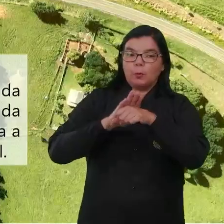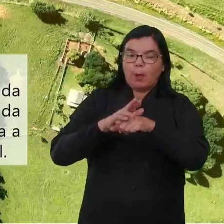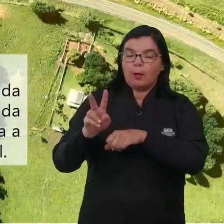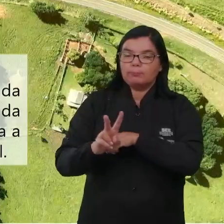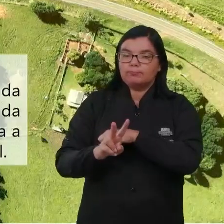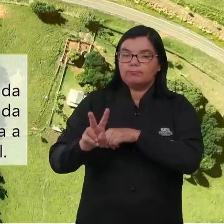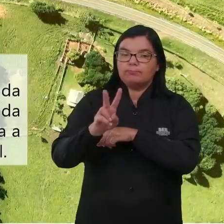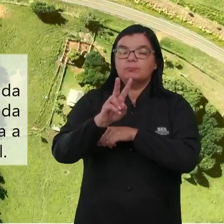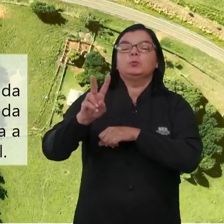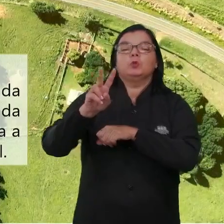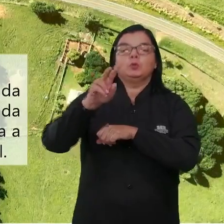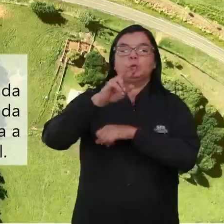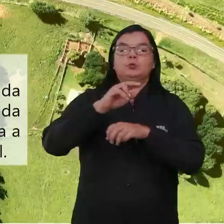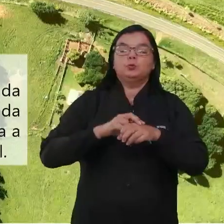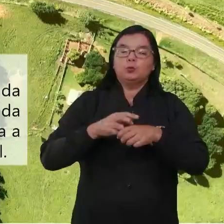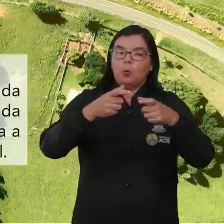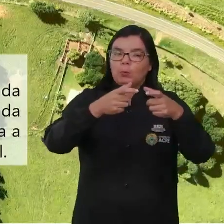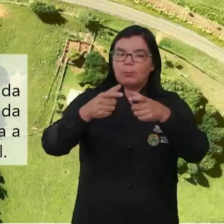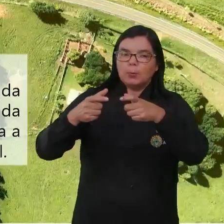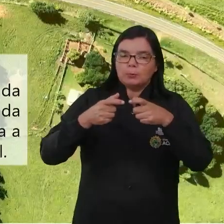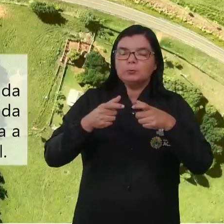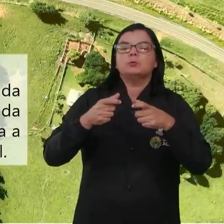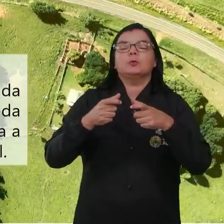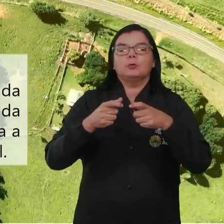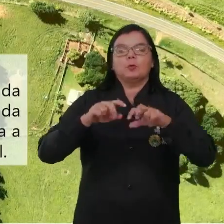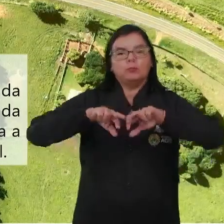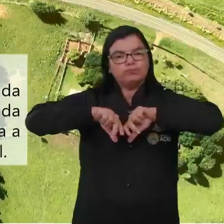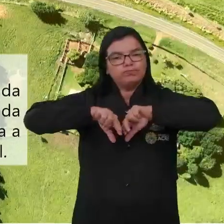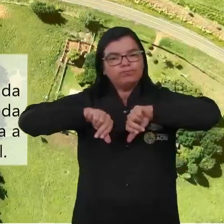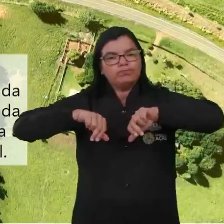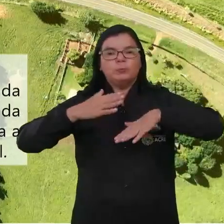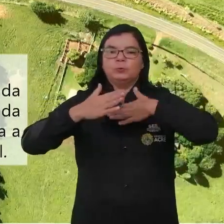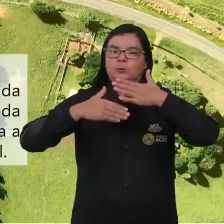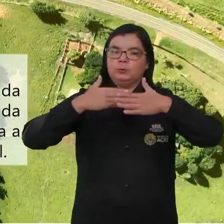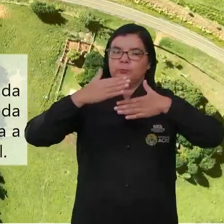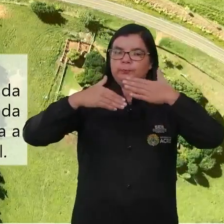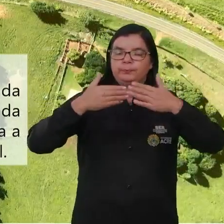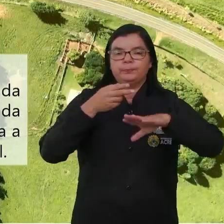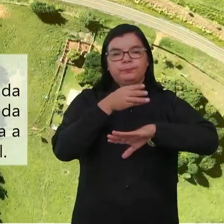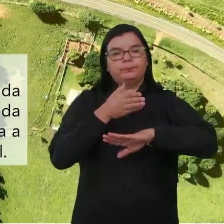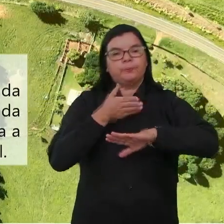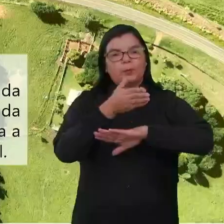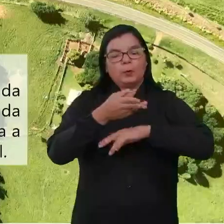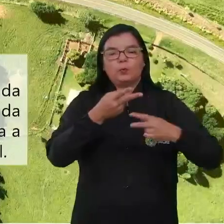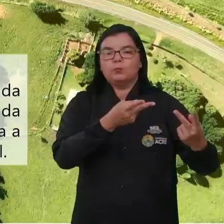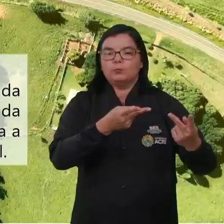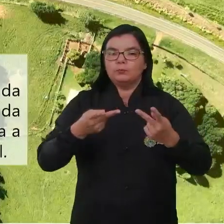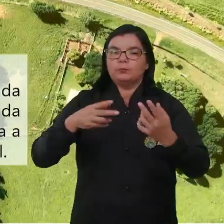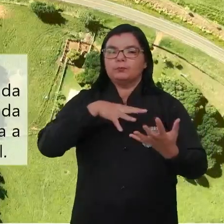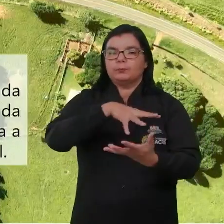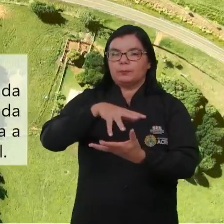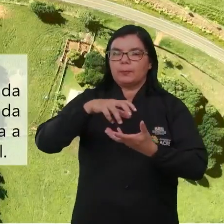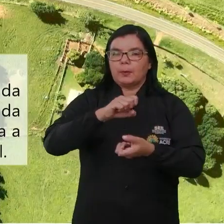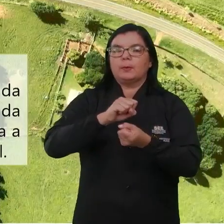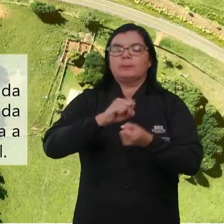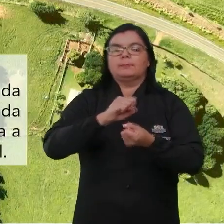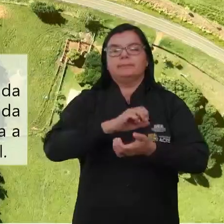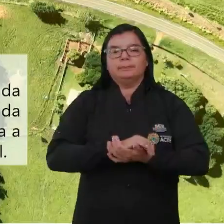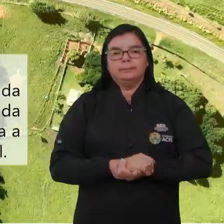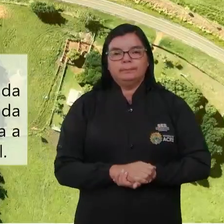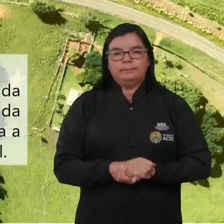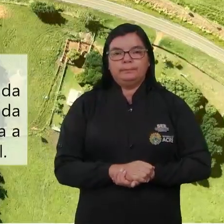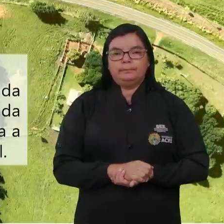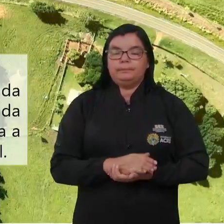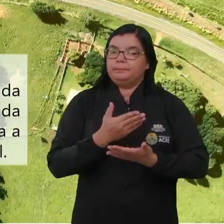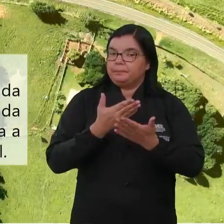a valorização do patrimônio arqueológico e o desenvolvimento do turismo sustentável.